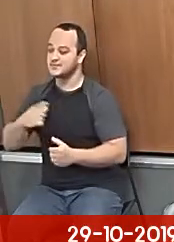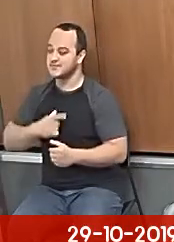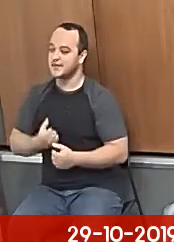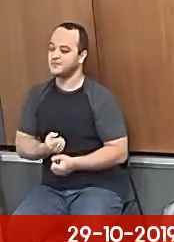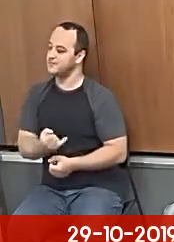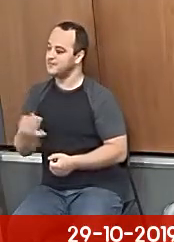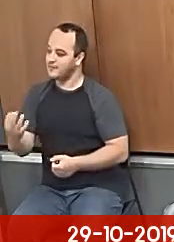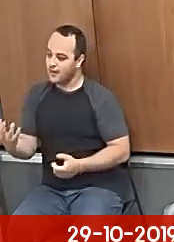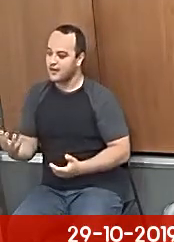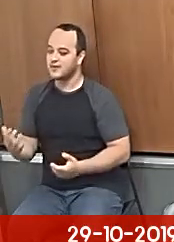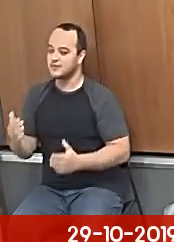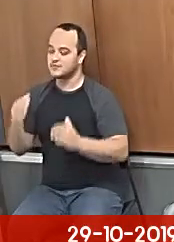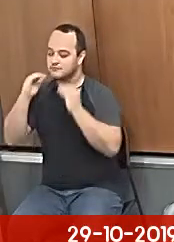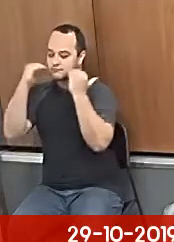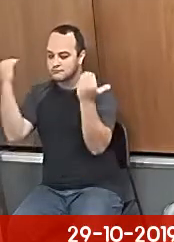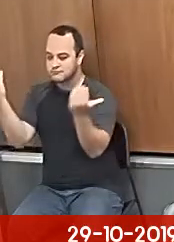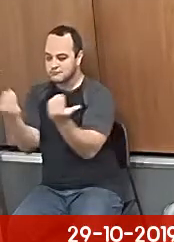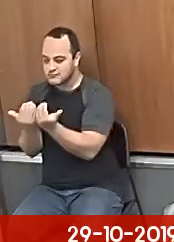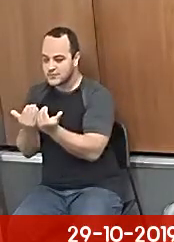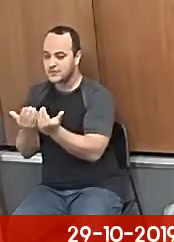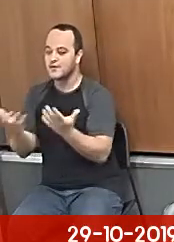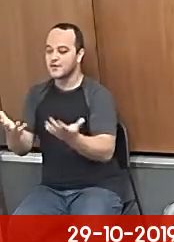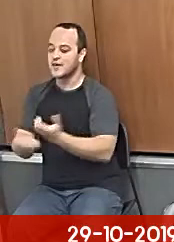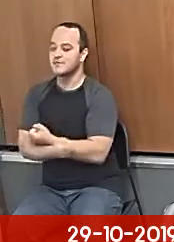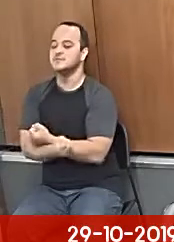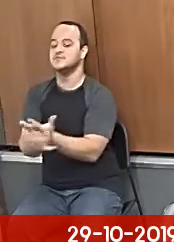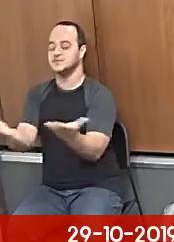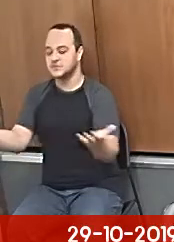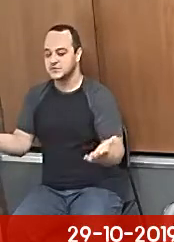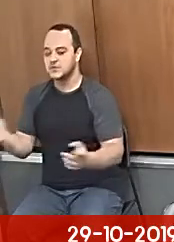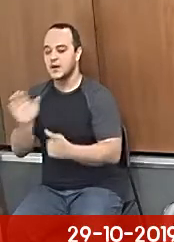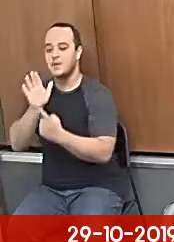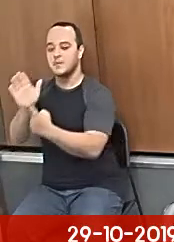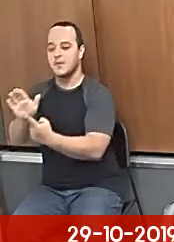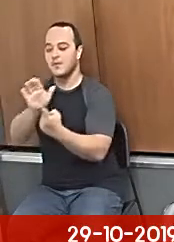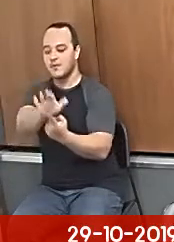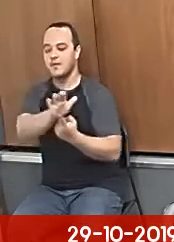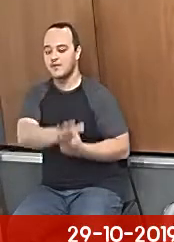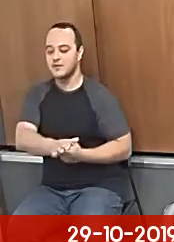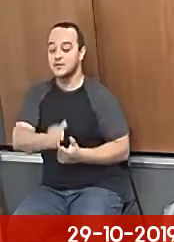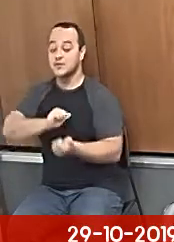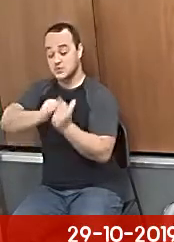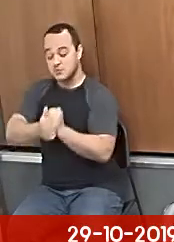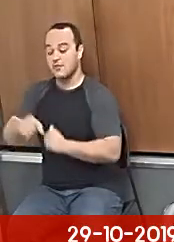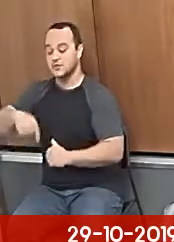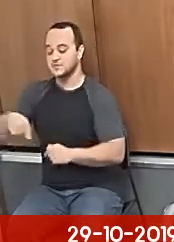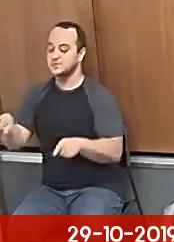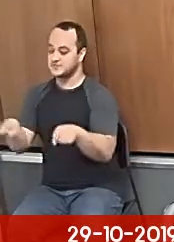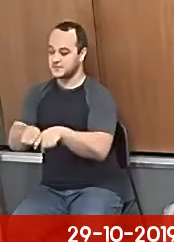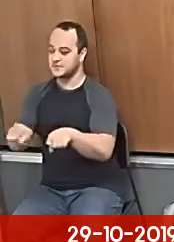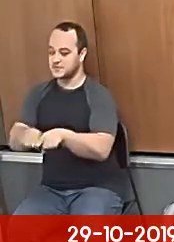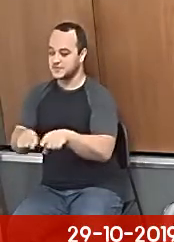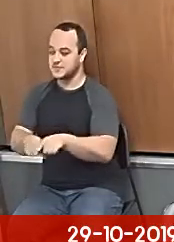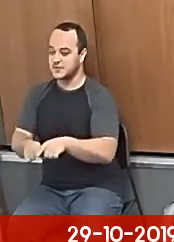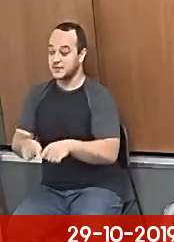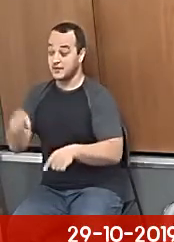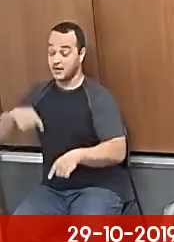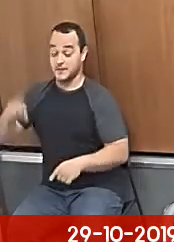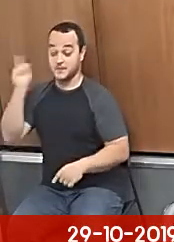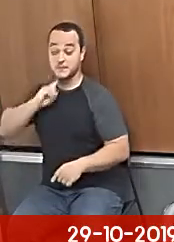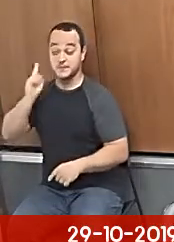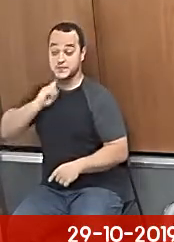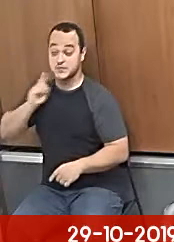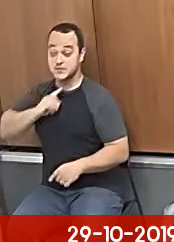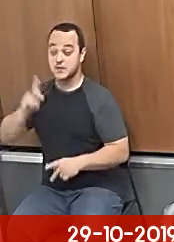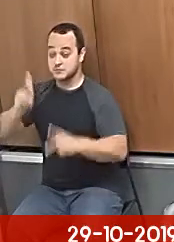poder divulgar nossa modalidade esportiva através de um cenário de alto impacto, né, que são estruturas gigantes aqui em Minas.